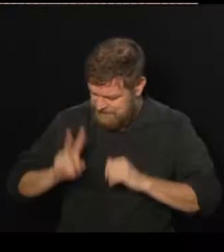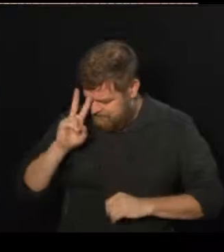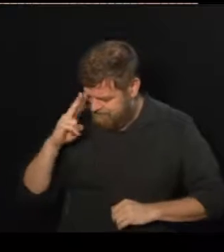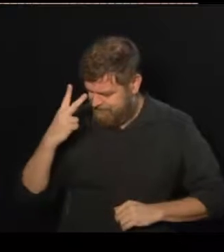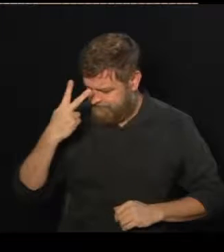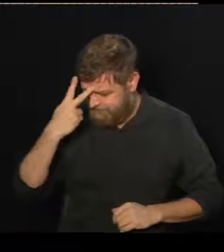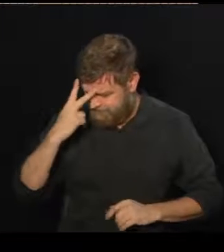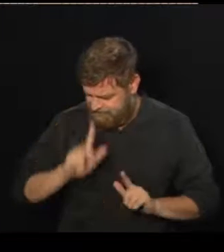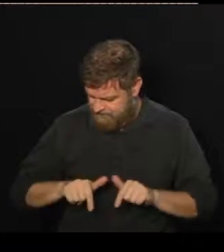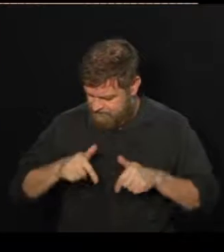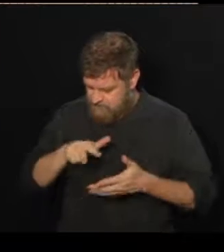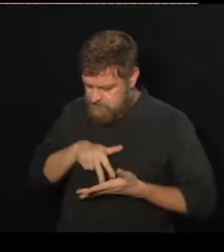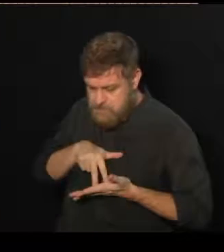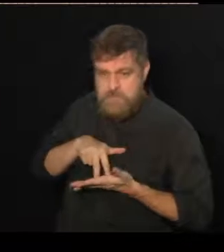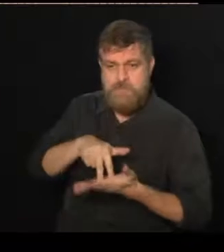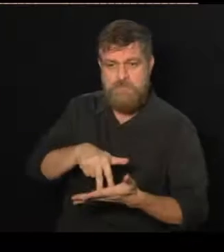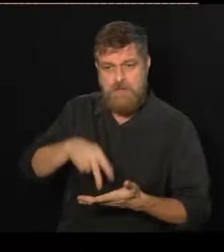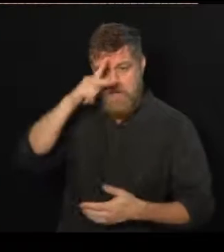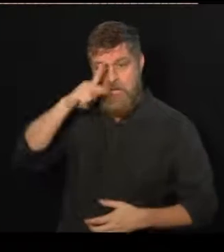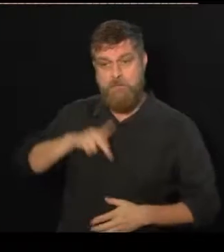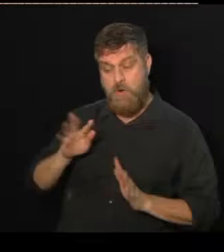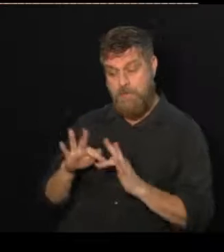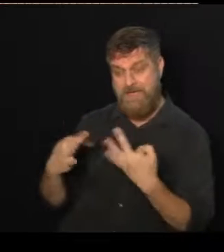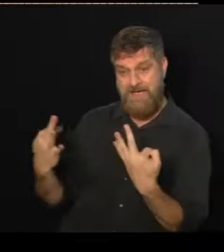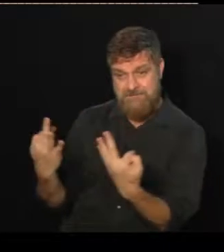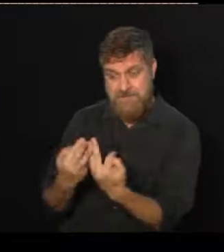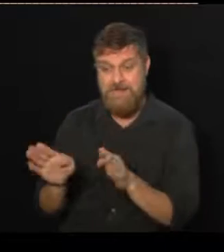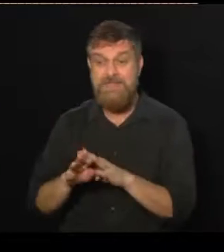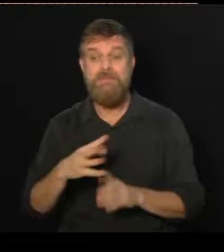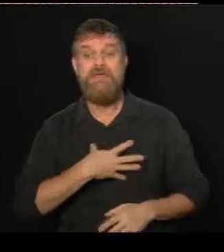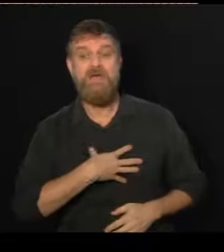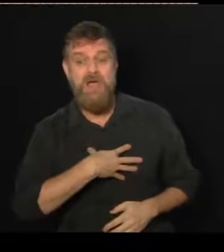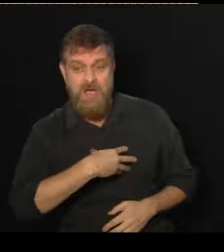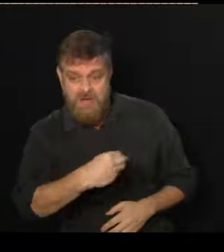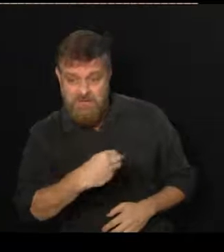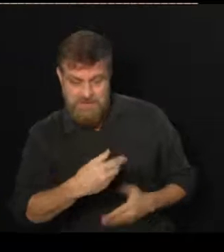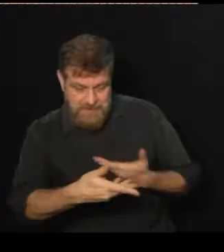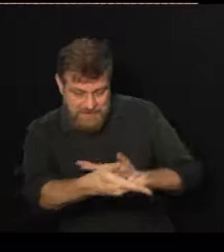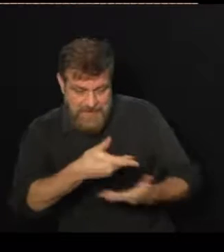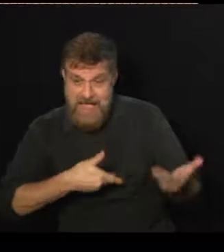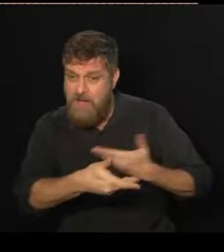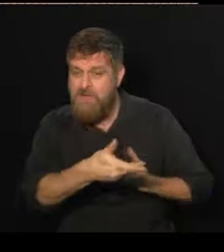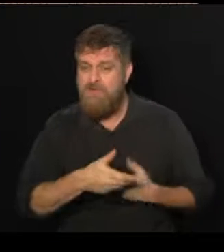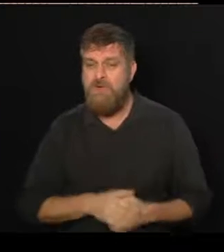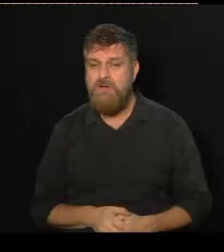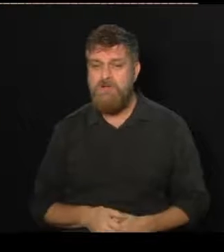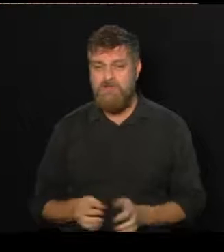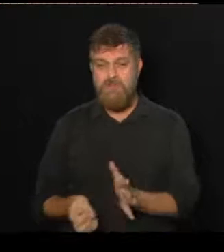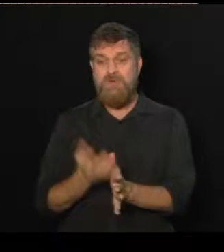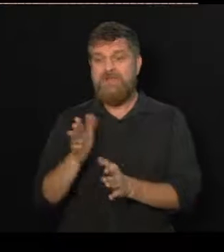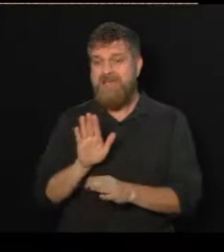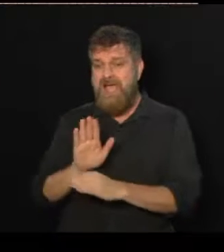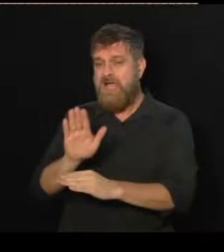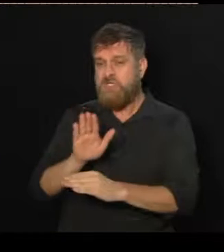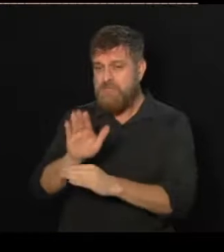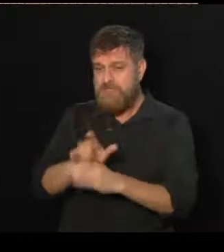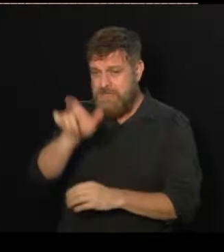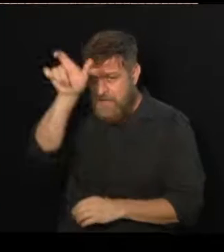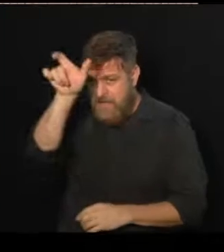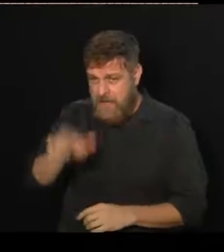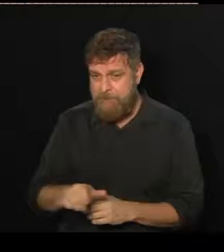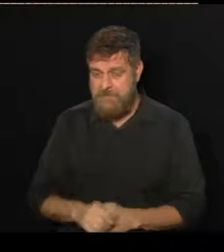relação a ele próprio, à família, aos filhos, muitas vezes contribuindo para que aquele